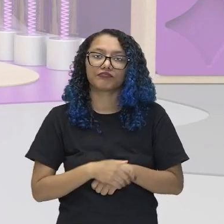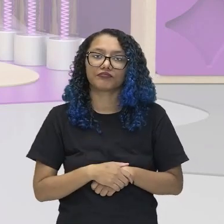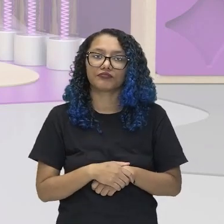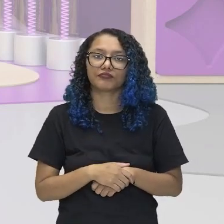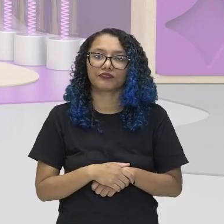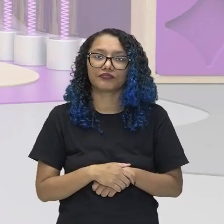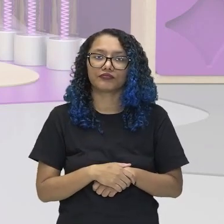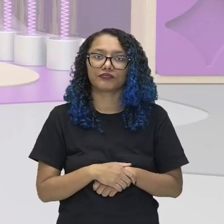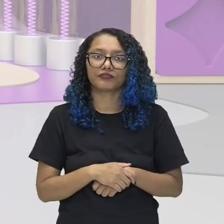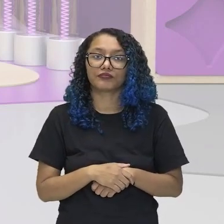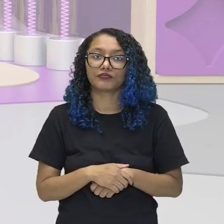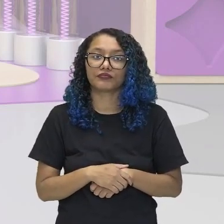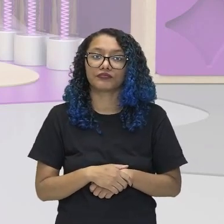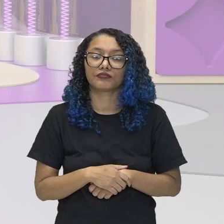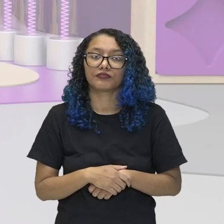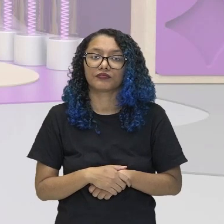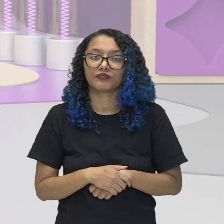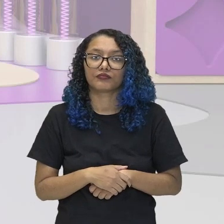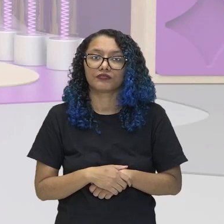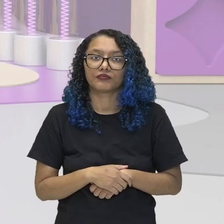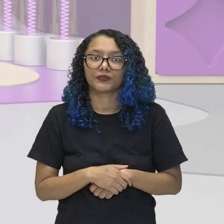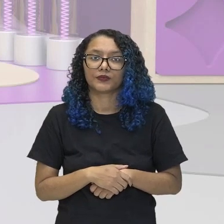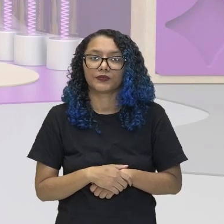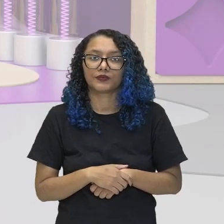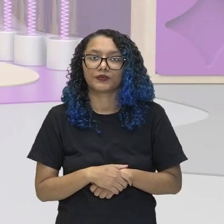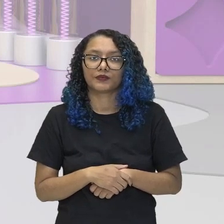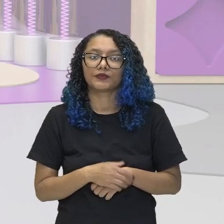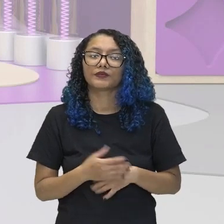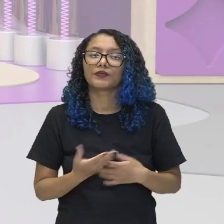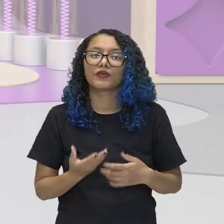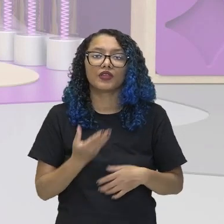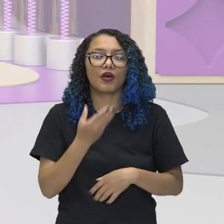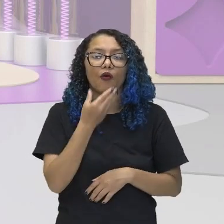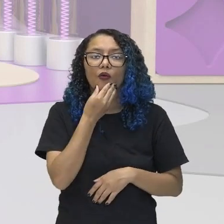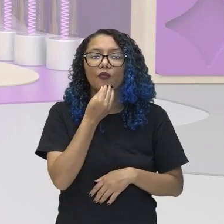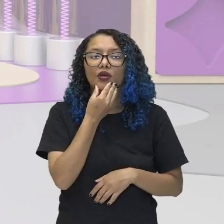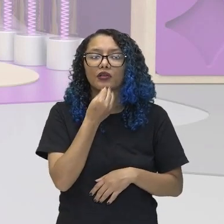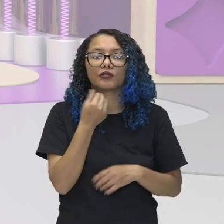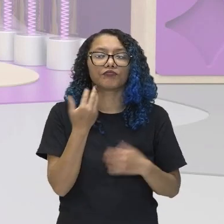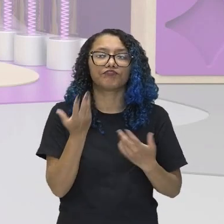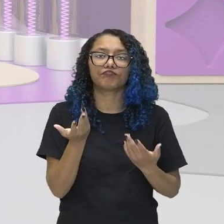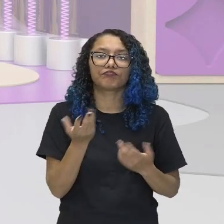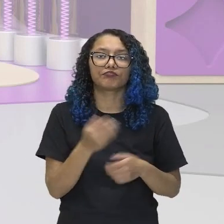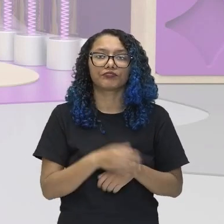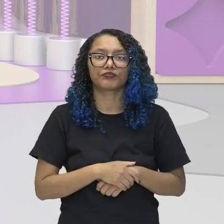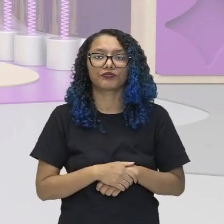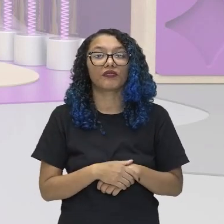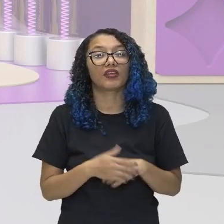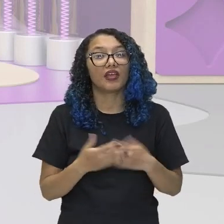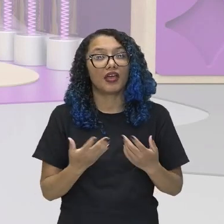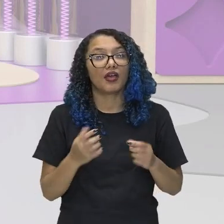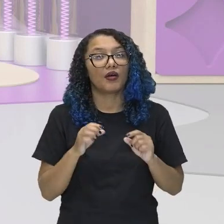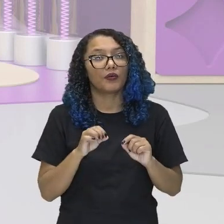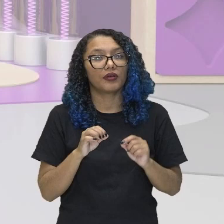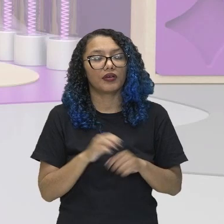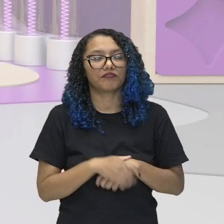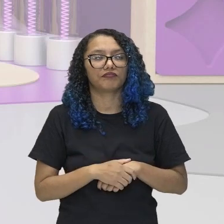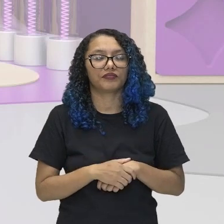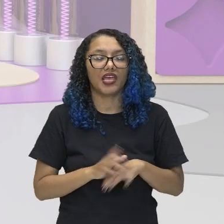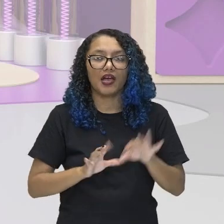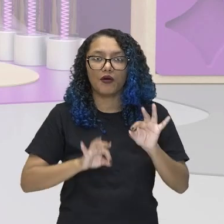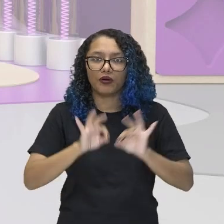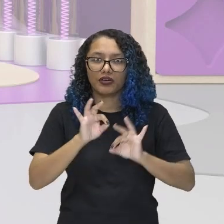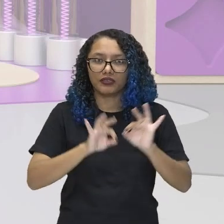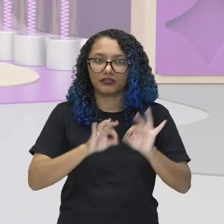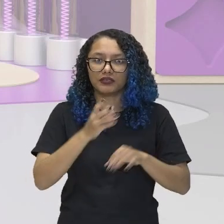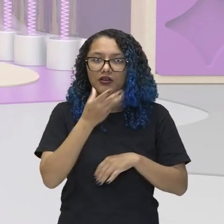leitura. A leitura seguinte: quem vai ser os meninos? Seria a transcodificação. Os meninos eu vou